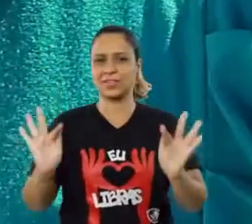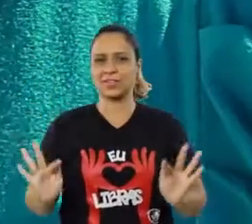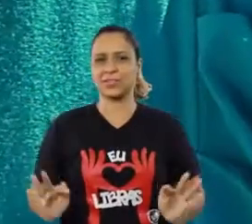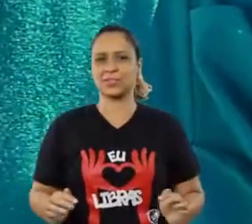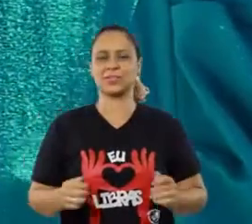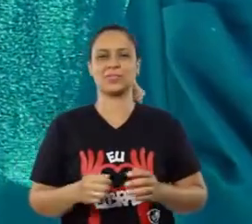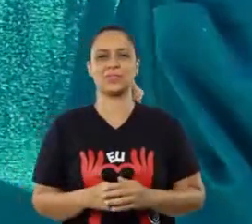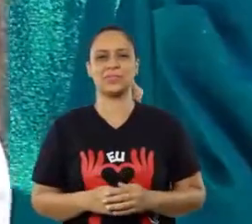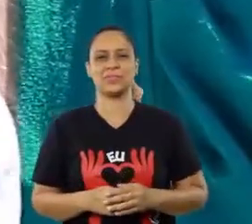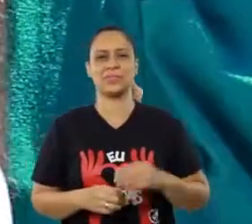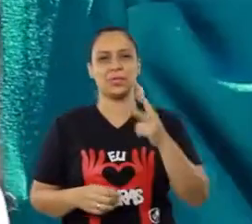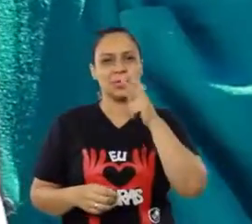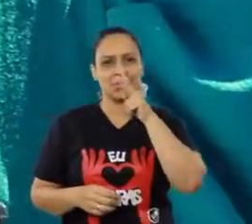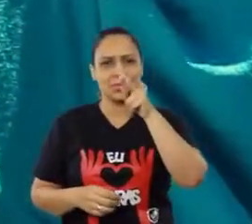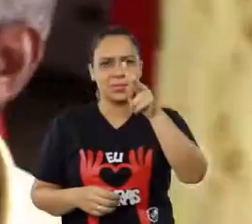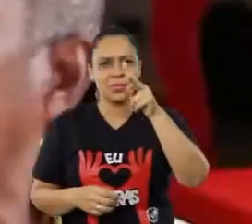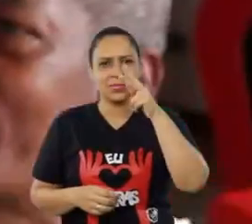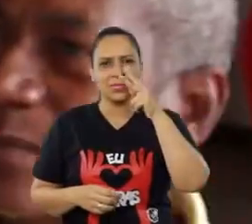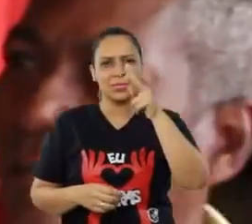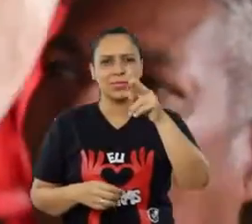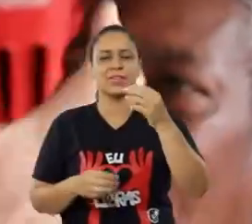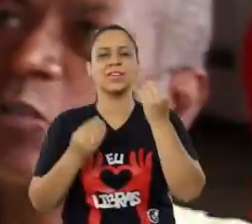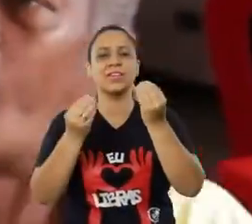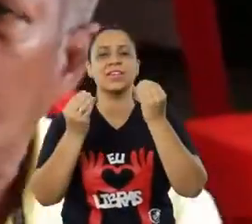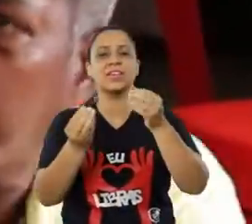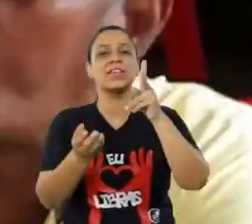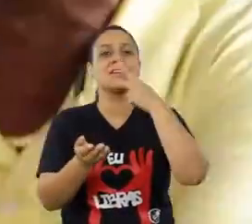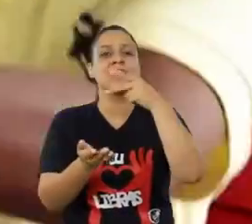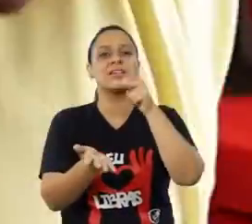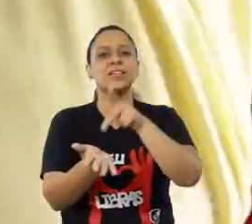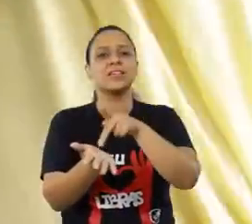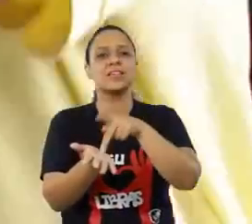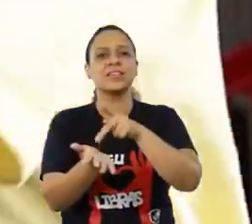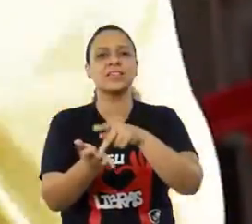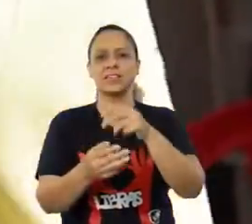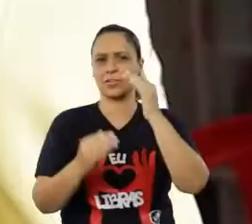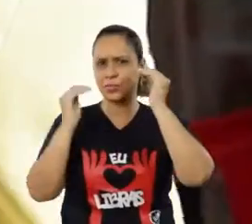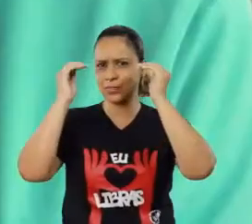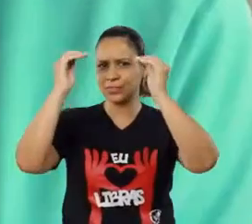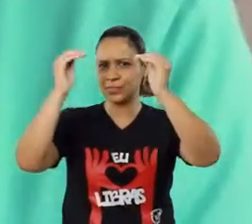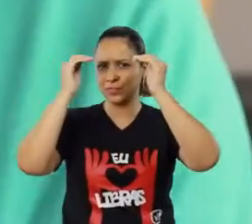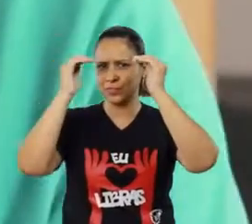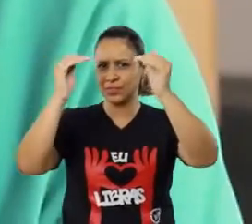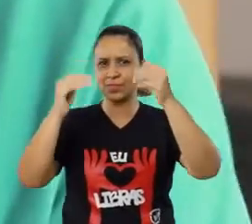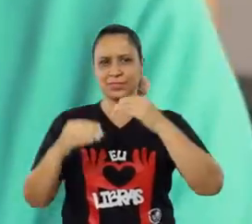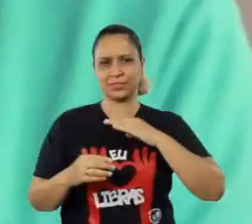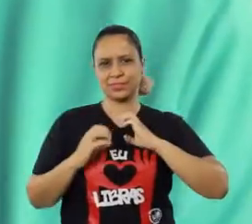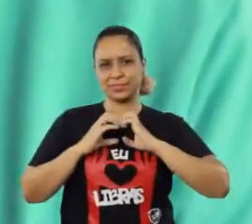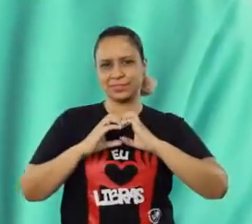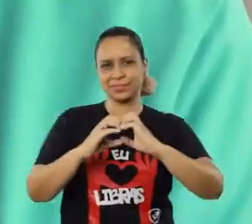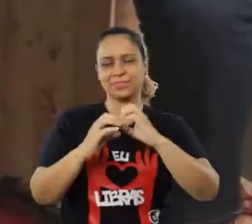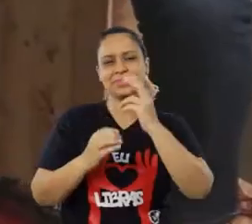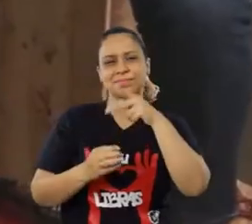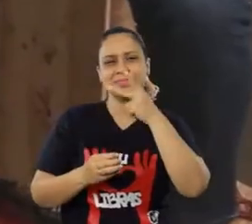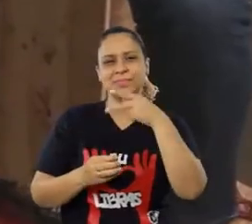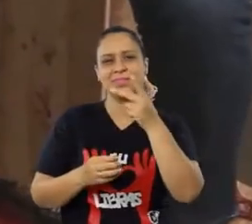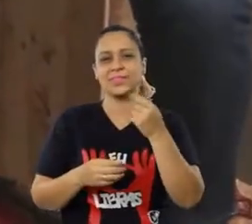olho no olho que fala a verdade presta atenção meu coração me diz